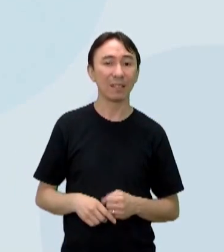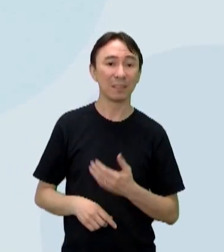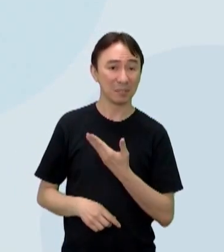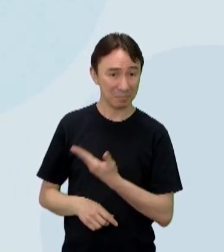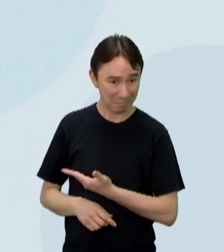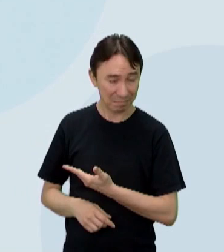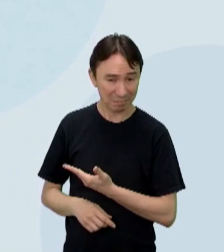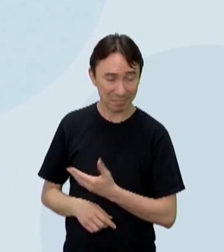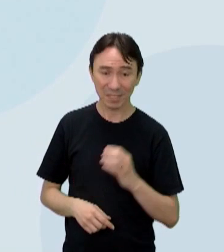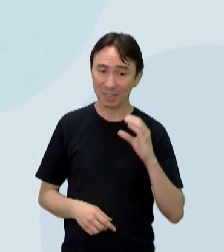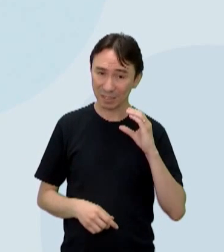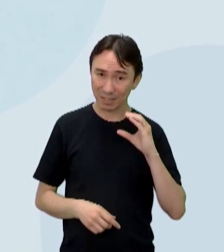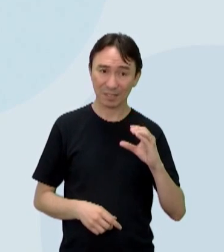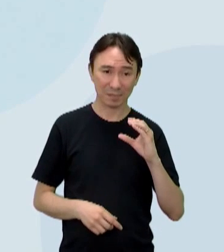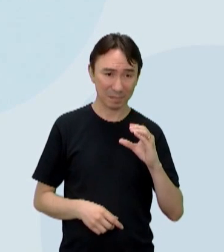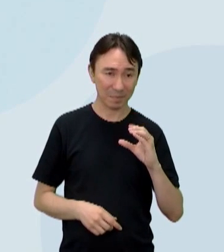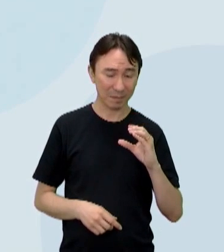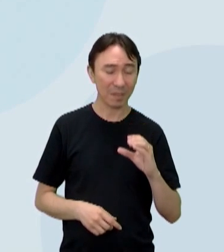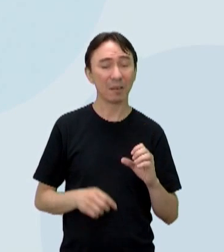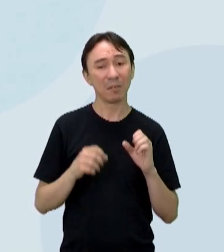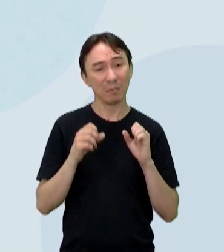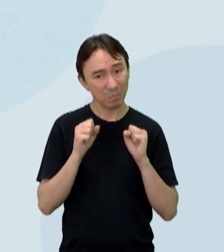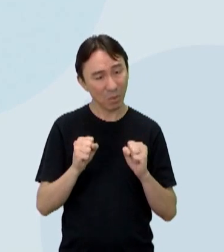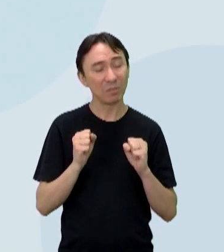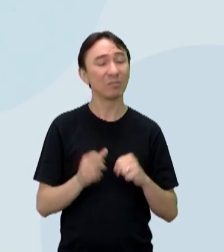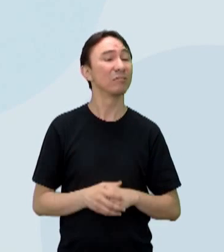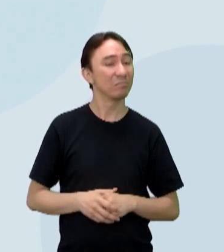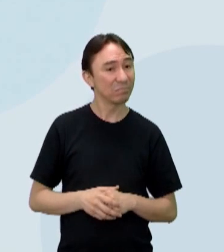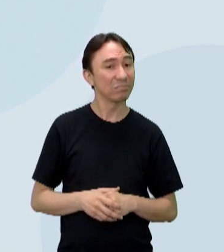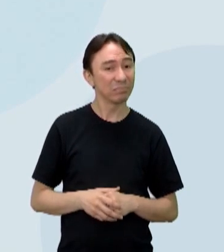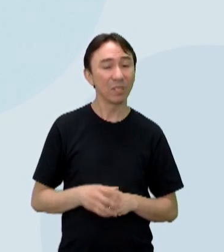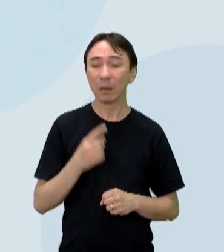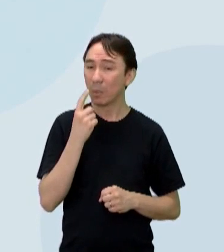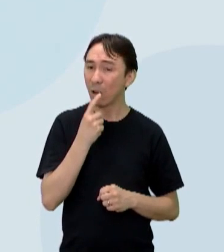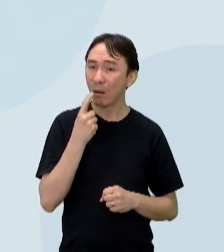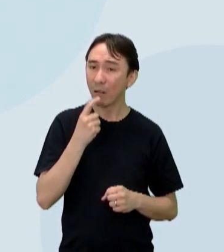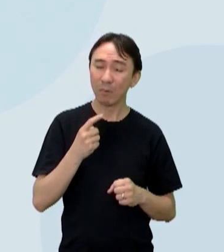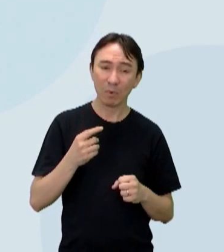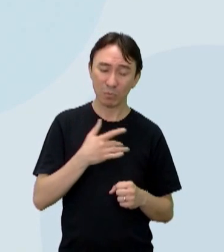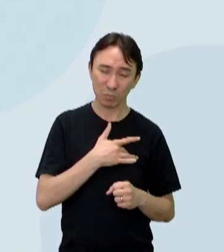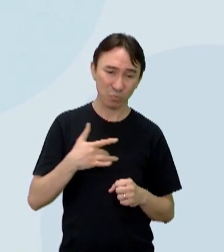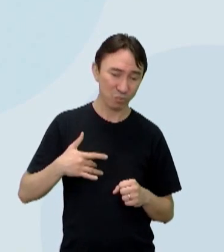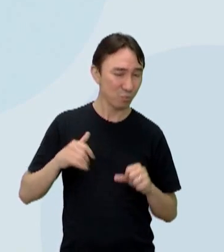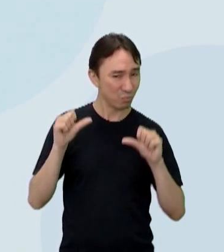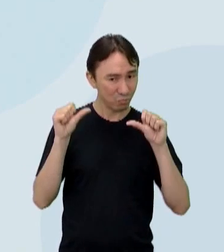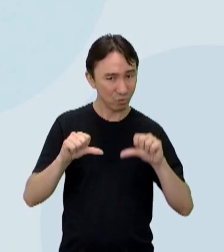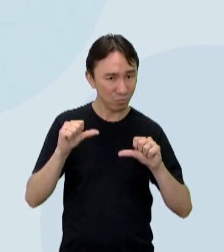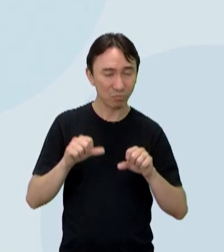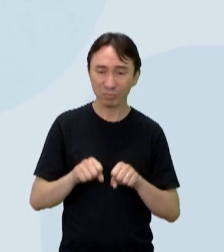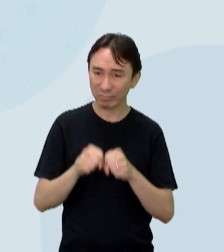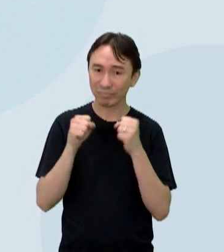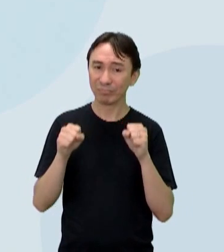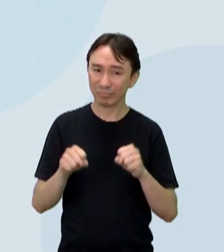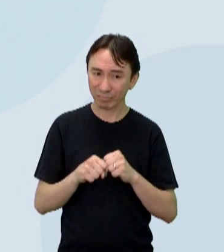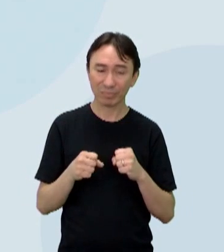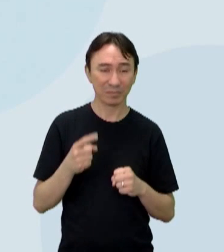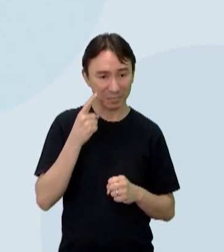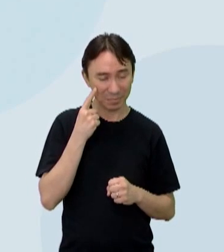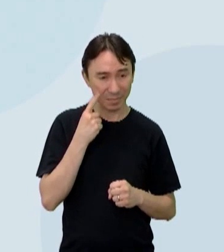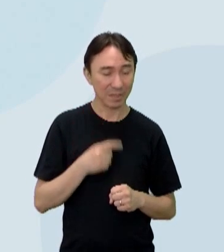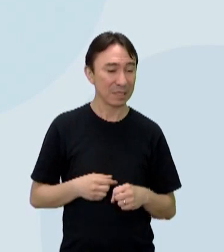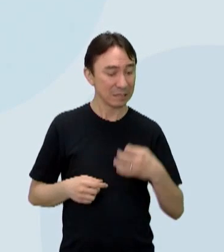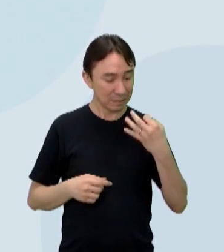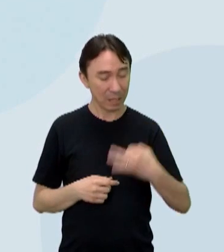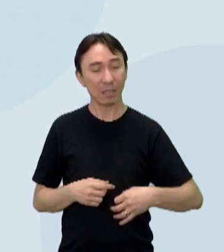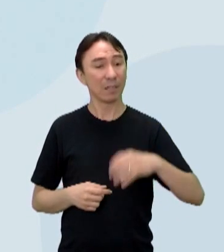letra C, pode prejudicar a saúde bucal. Vamos à alternativa C,